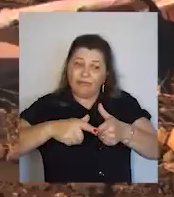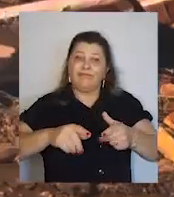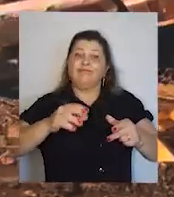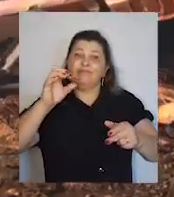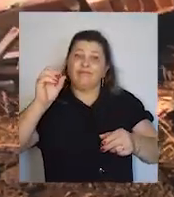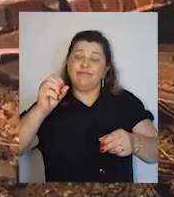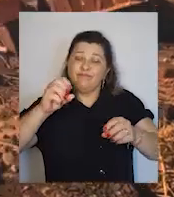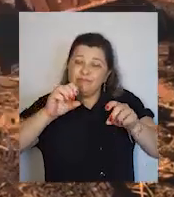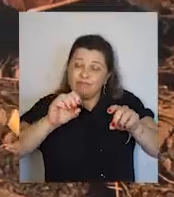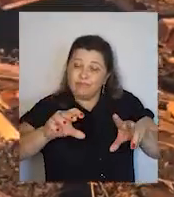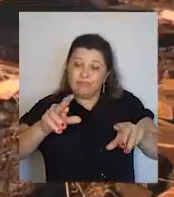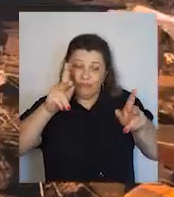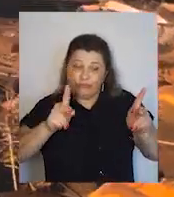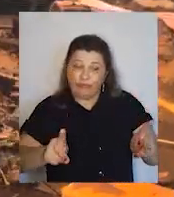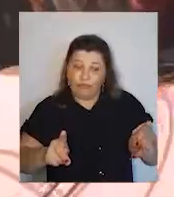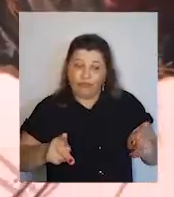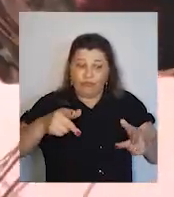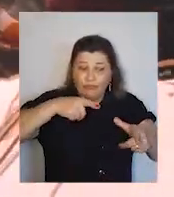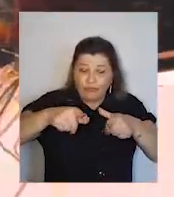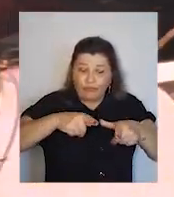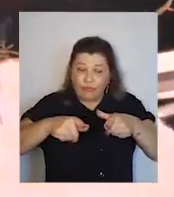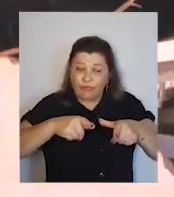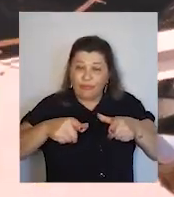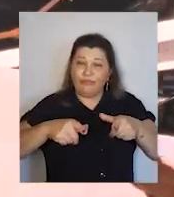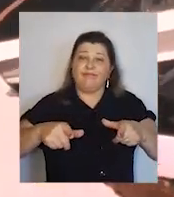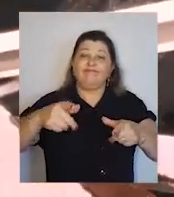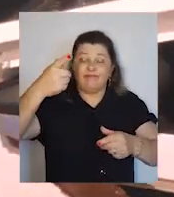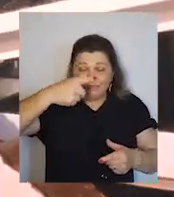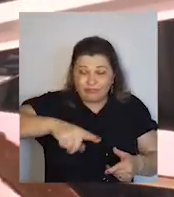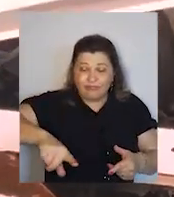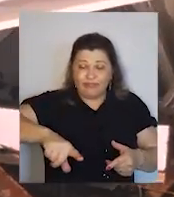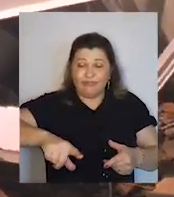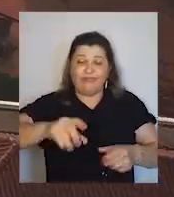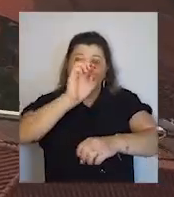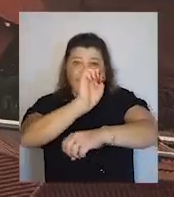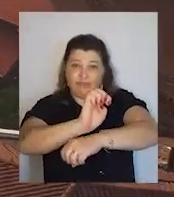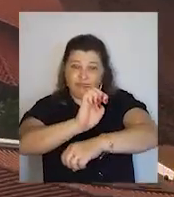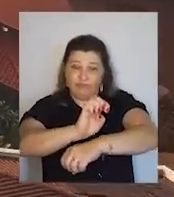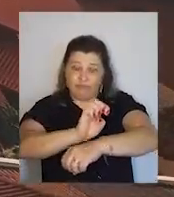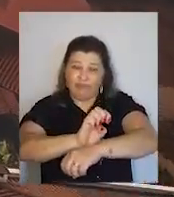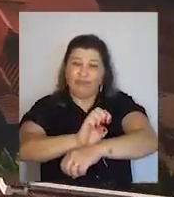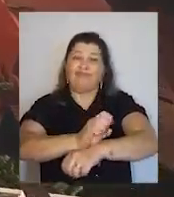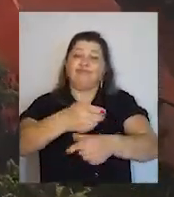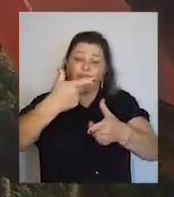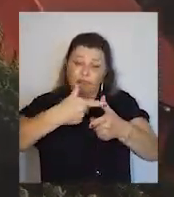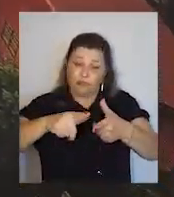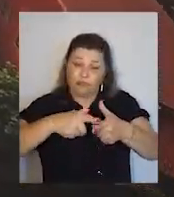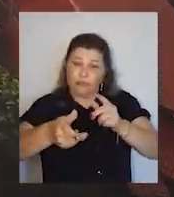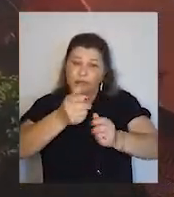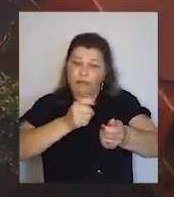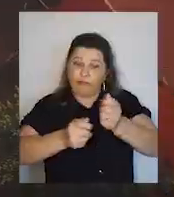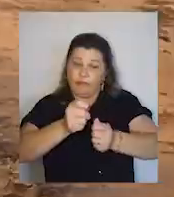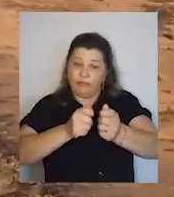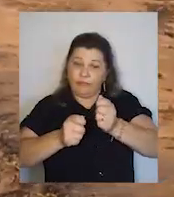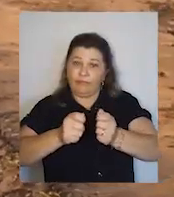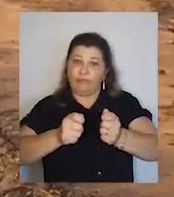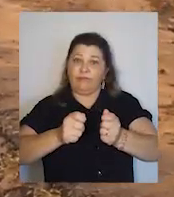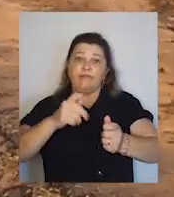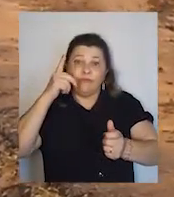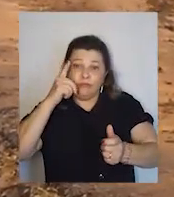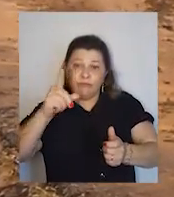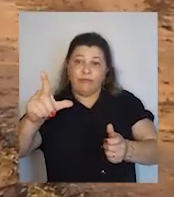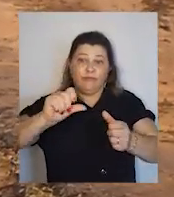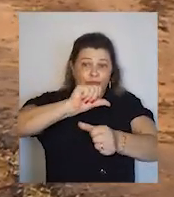Especialistas estimam vários anos de dedicação para que a recuperação do estado e de seus prejuízos econômicos sejam